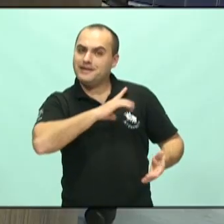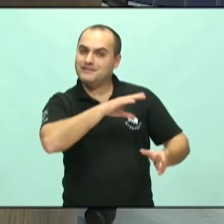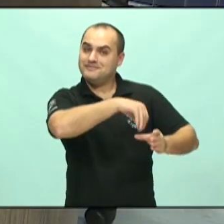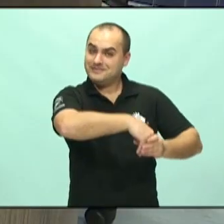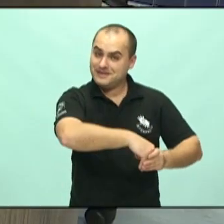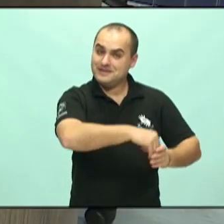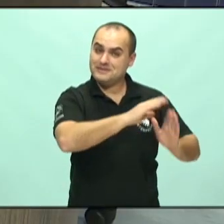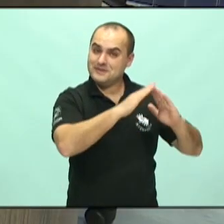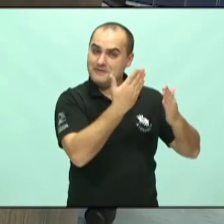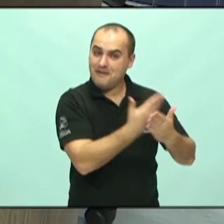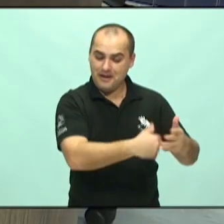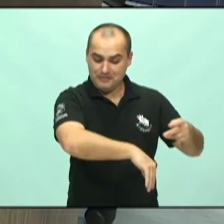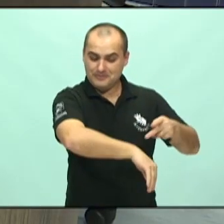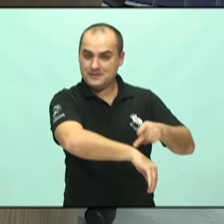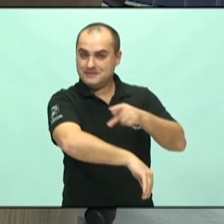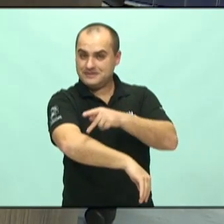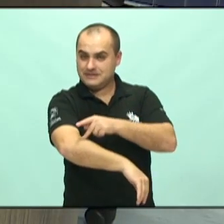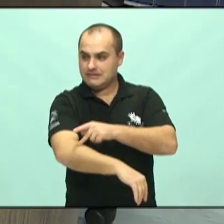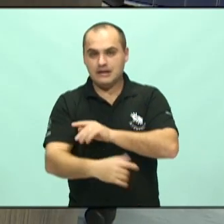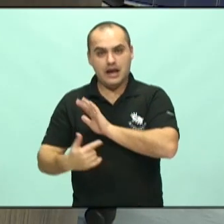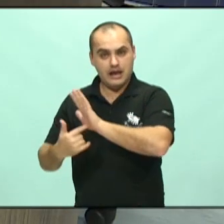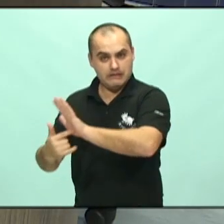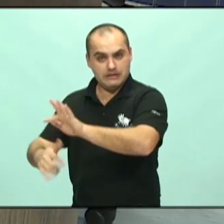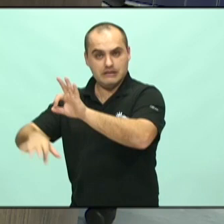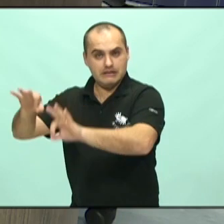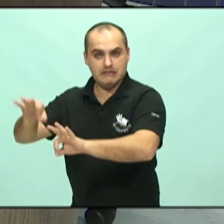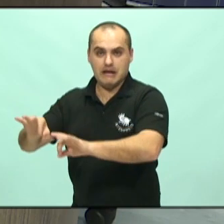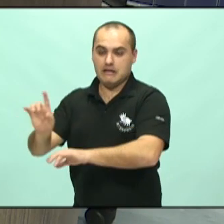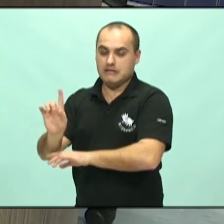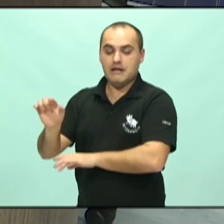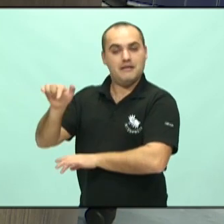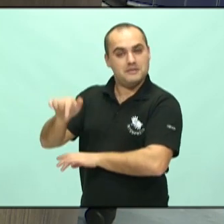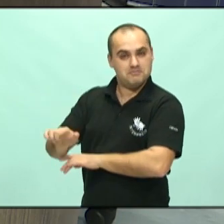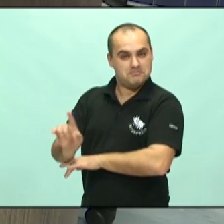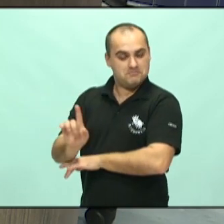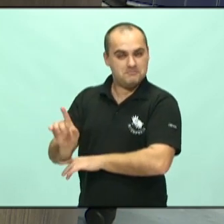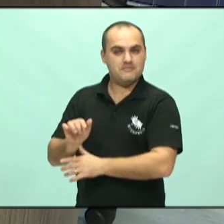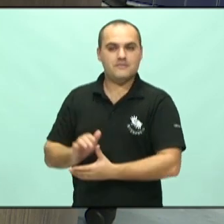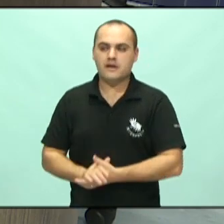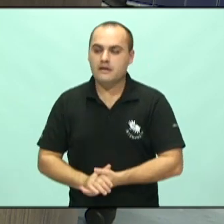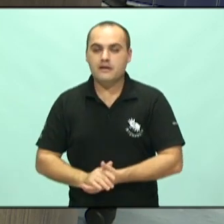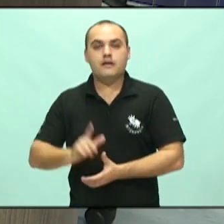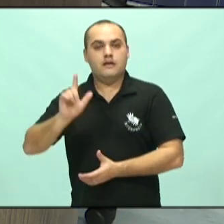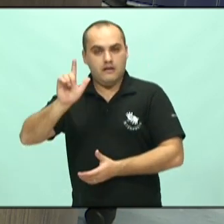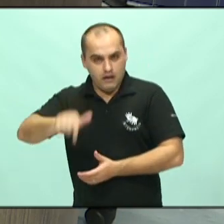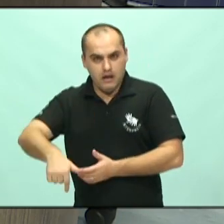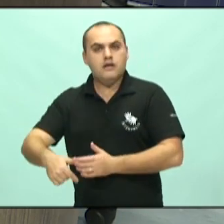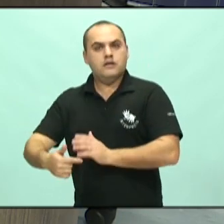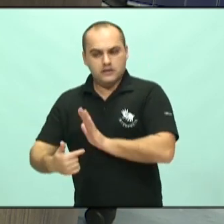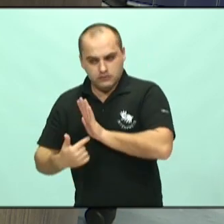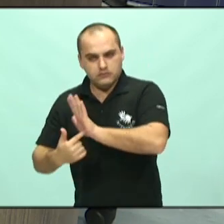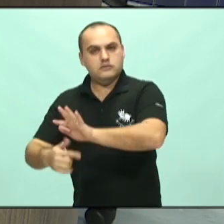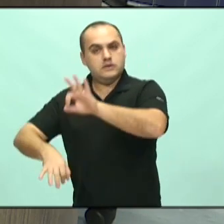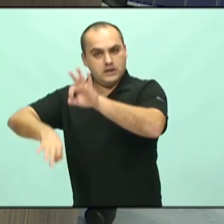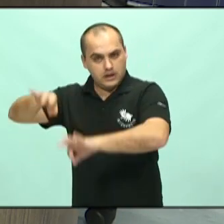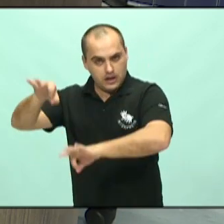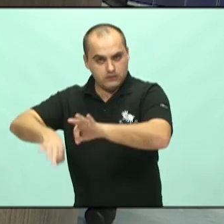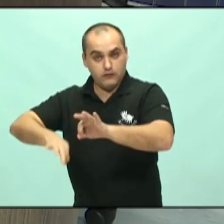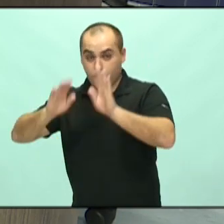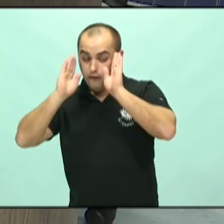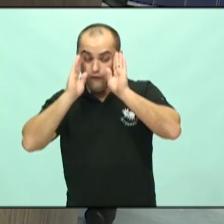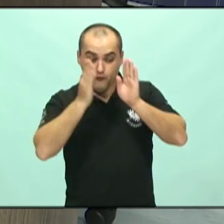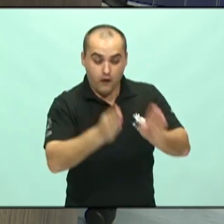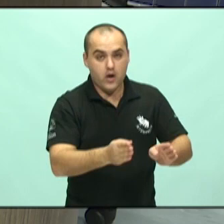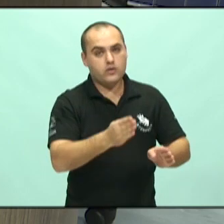educação infantil, né? Nos primeiros anos. Então, se trata de um espetáculo de teatro para bebês. Poesia,